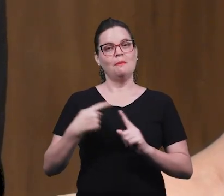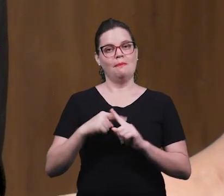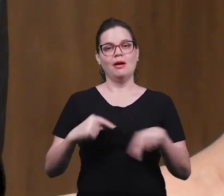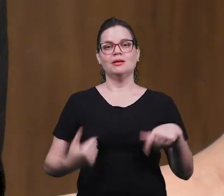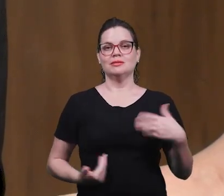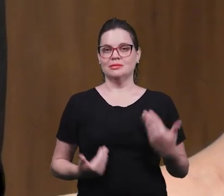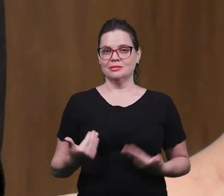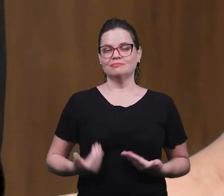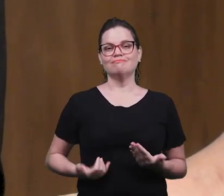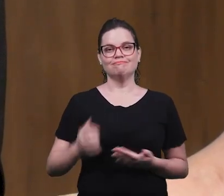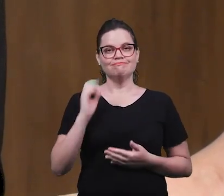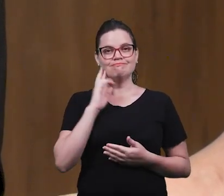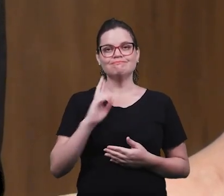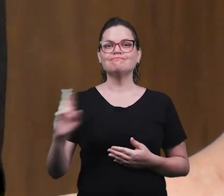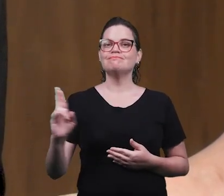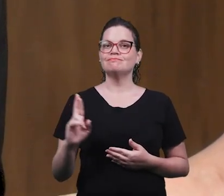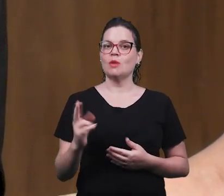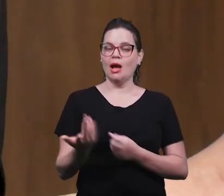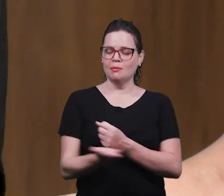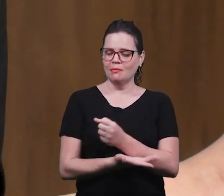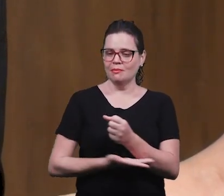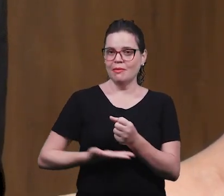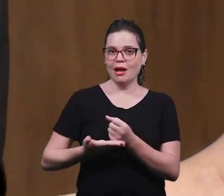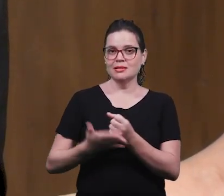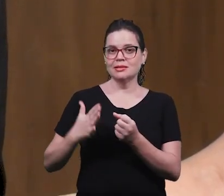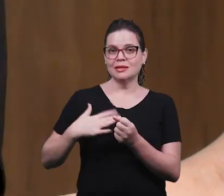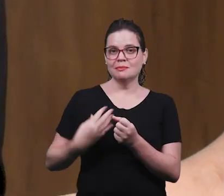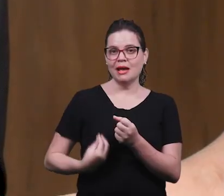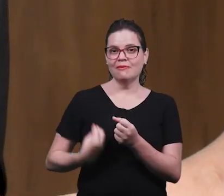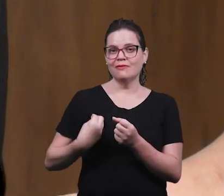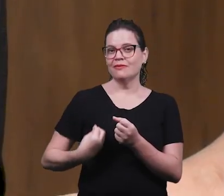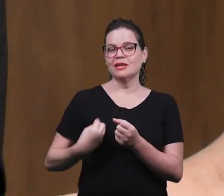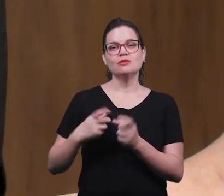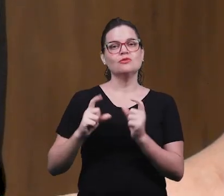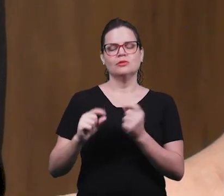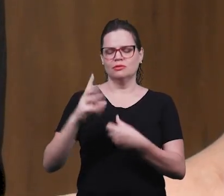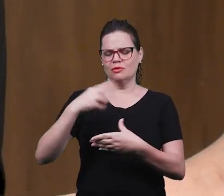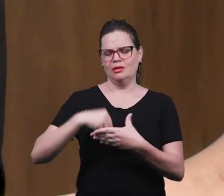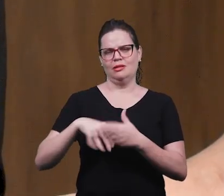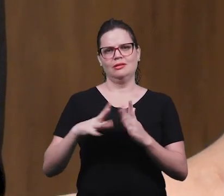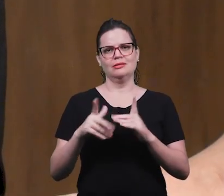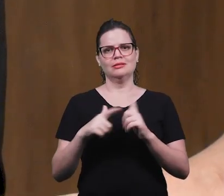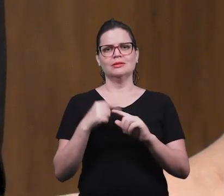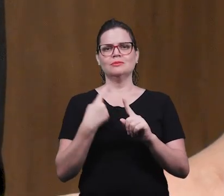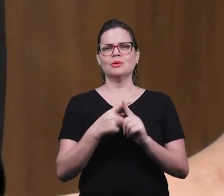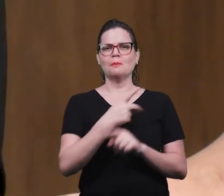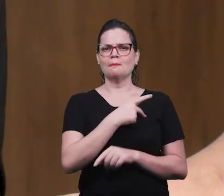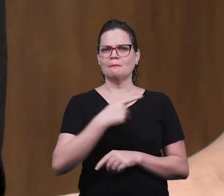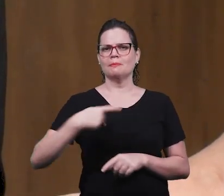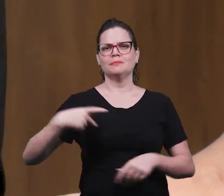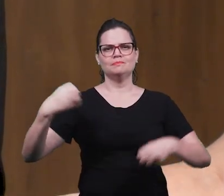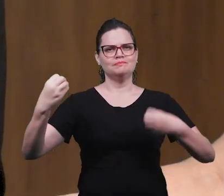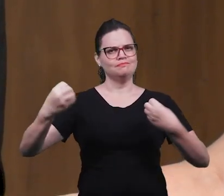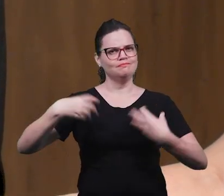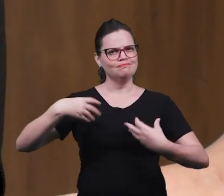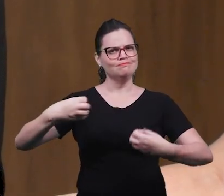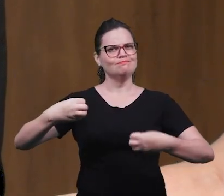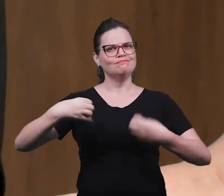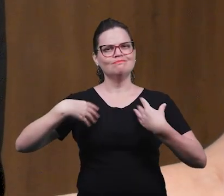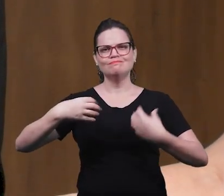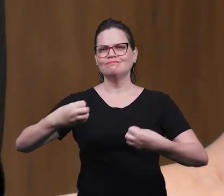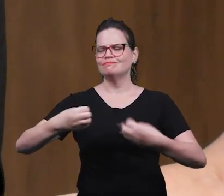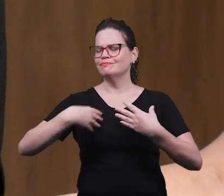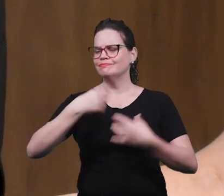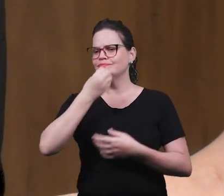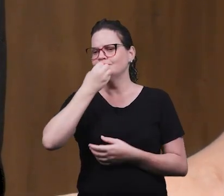na casa do Senhor. Eu tive essa bênção, essa base, aqueles pastores, né, que transmitiram aqueles